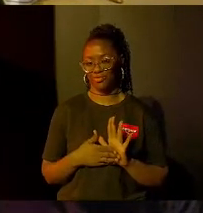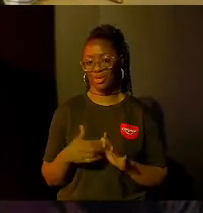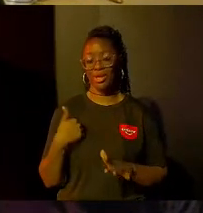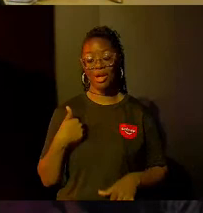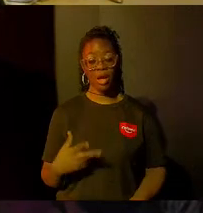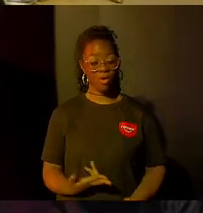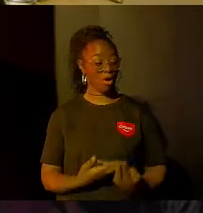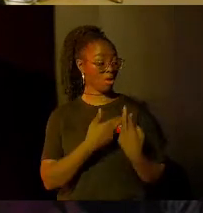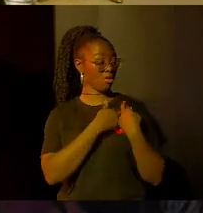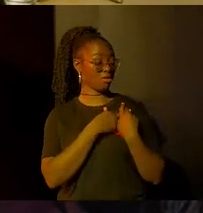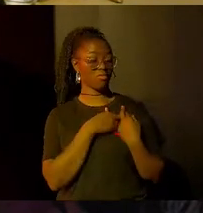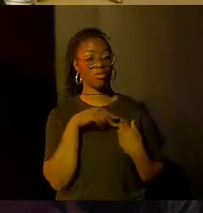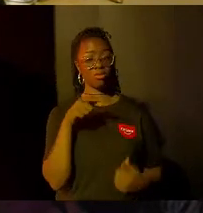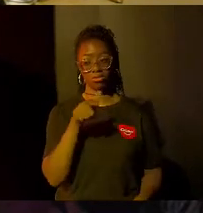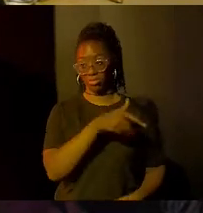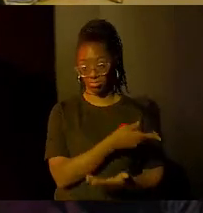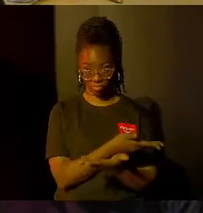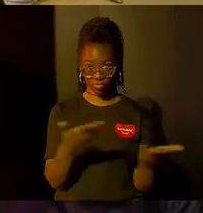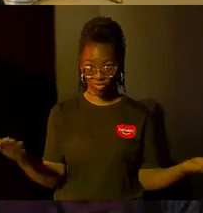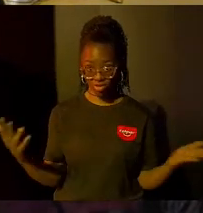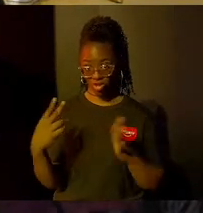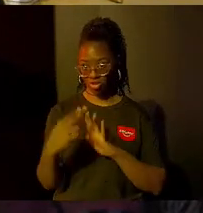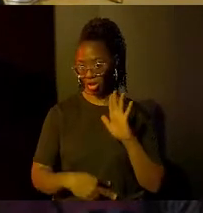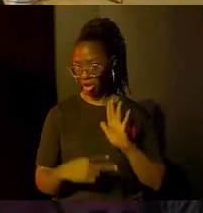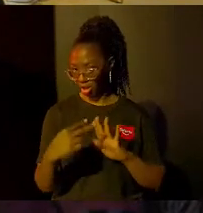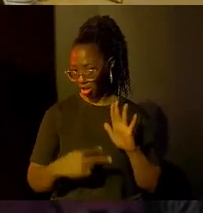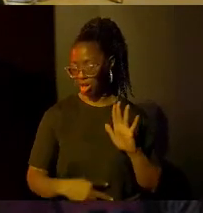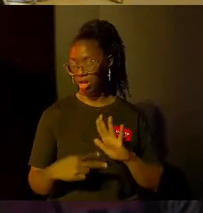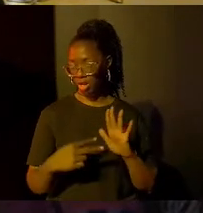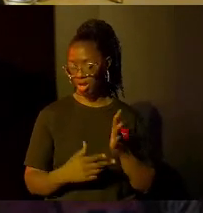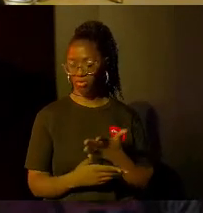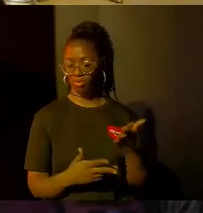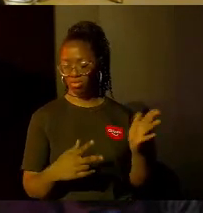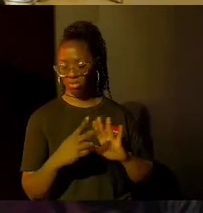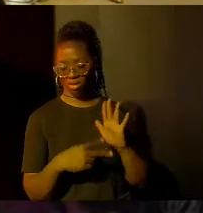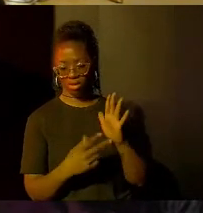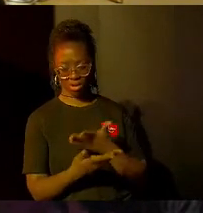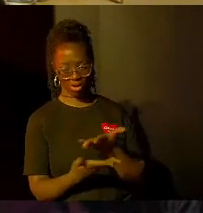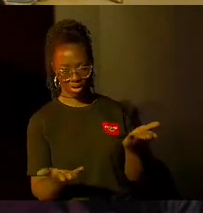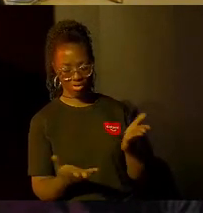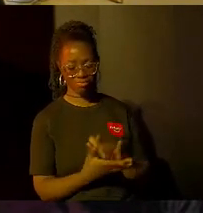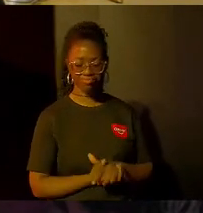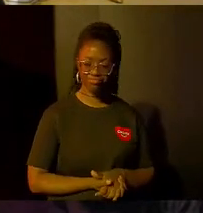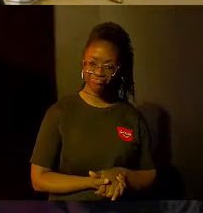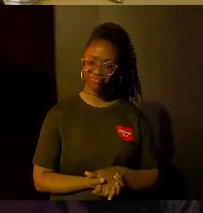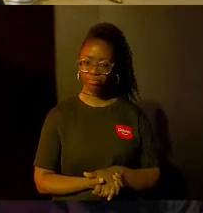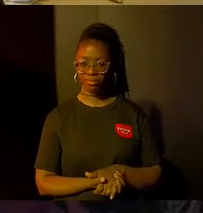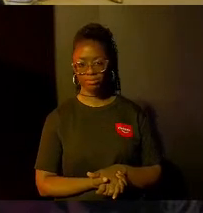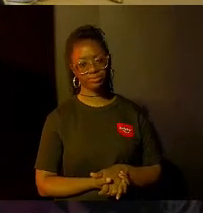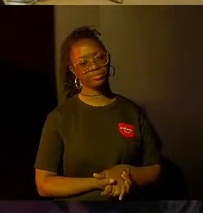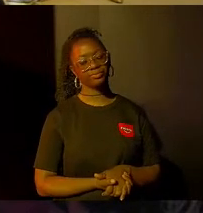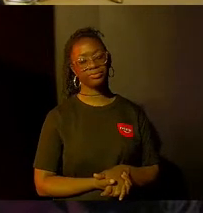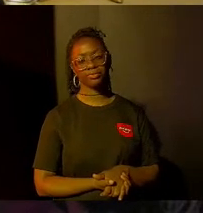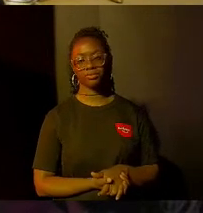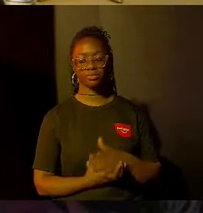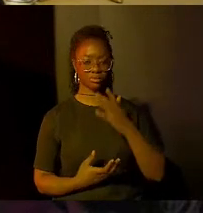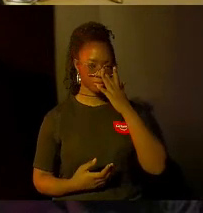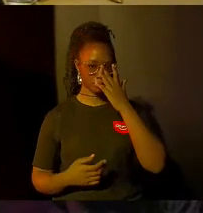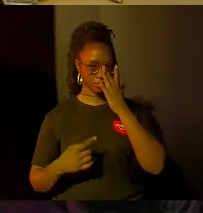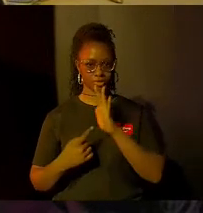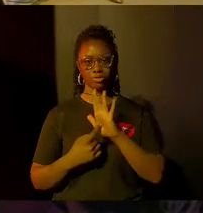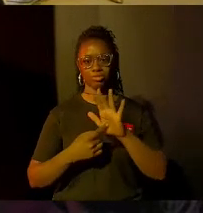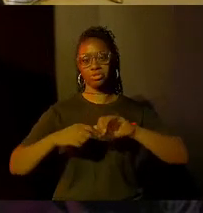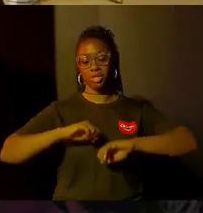responsabilidade perante o meu público leitor de leitores e leitoras em deixar